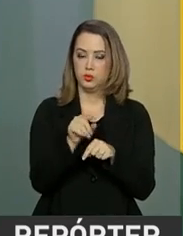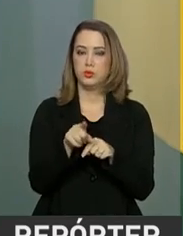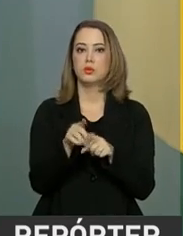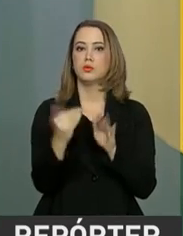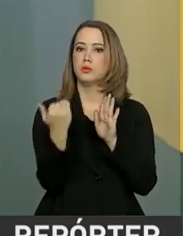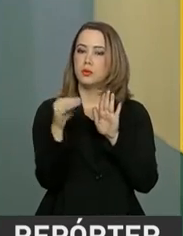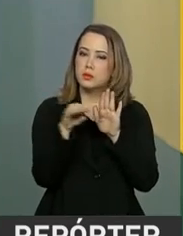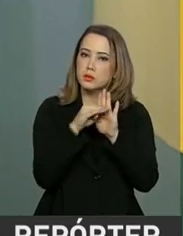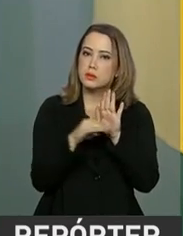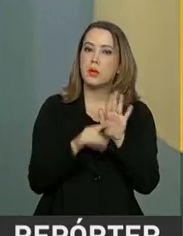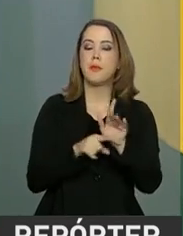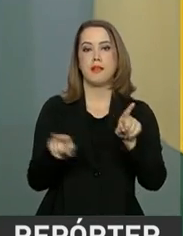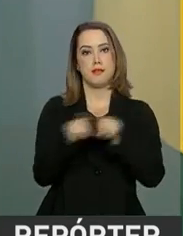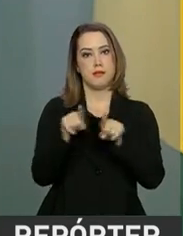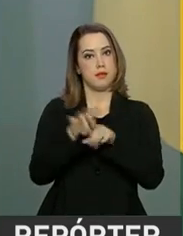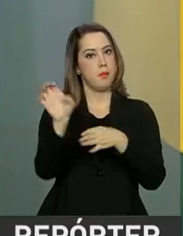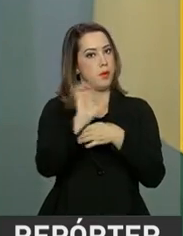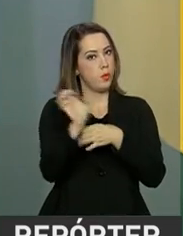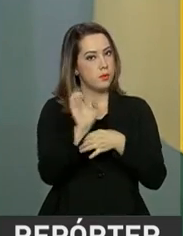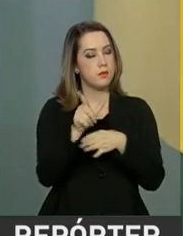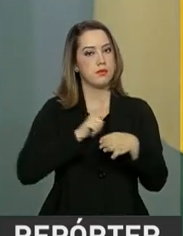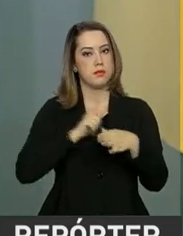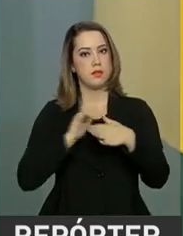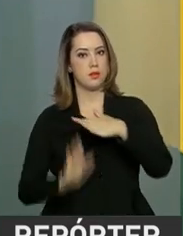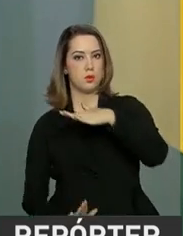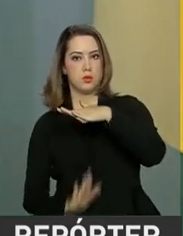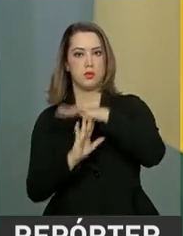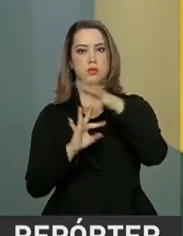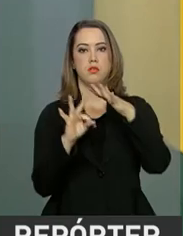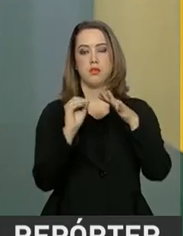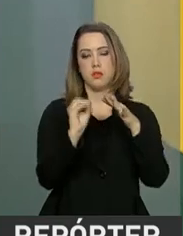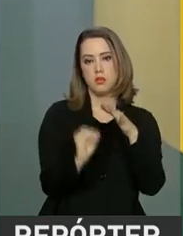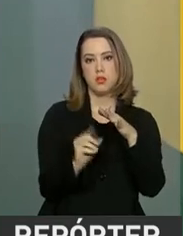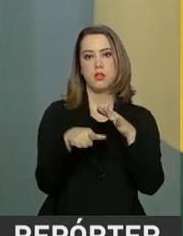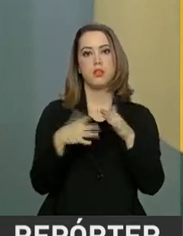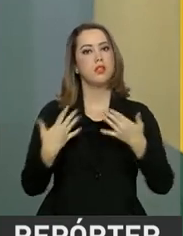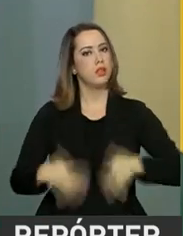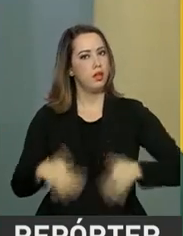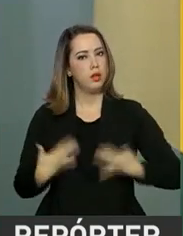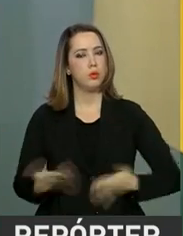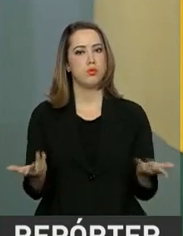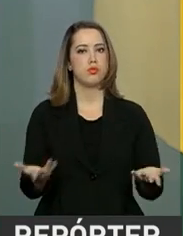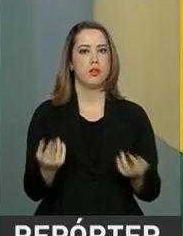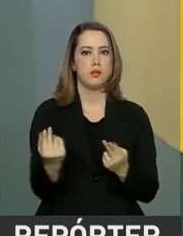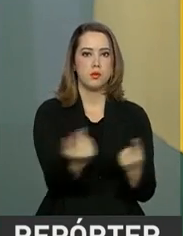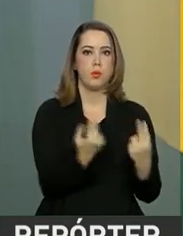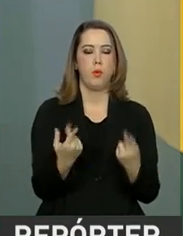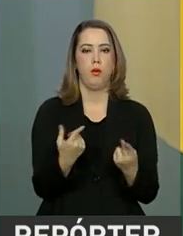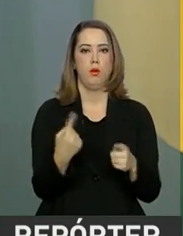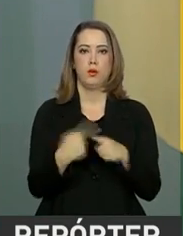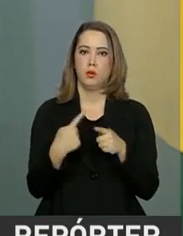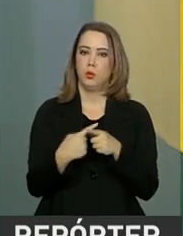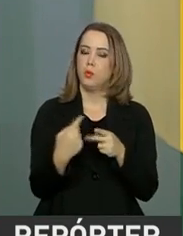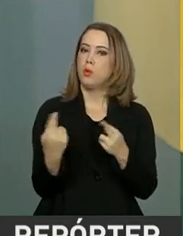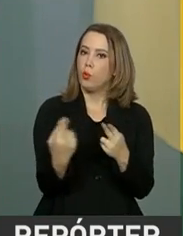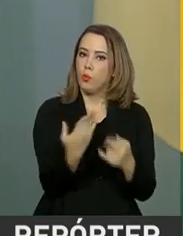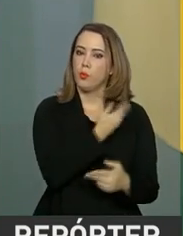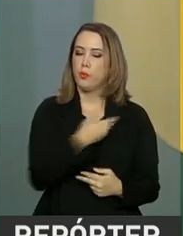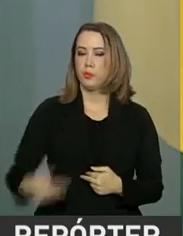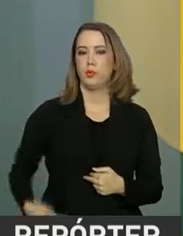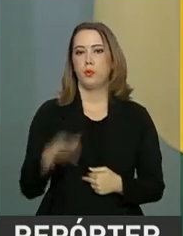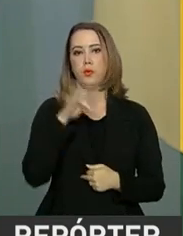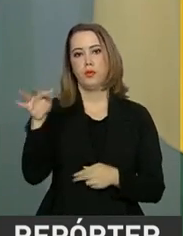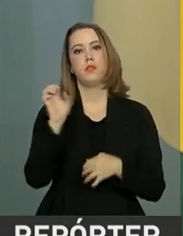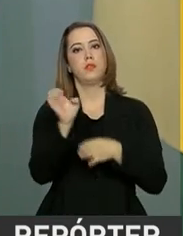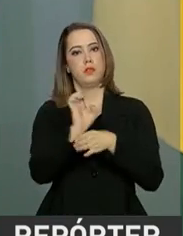também um limite para todos os estados que de nada adianta estabelecer uma limitação para a união sem uma limitação